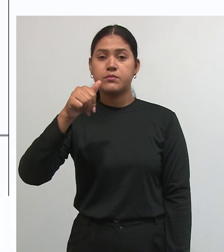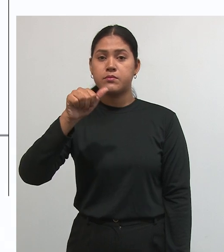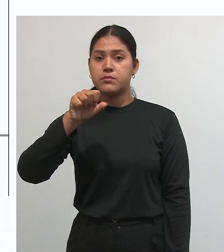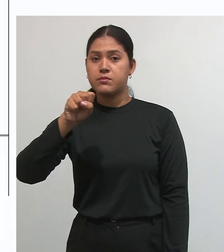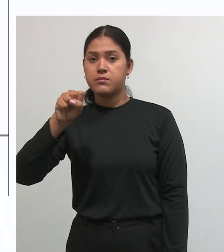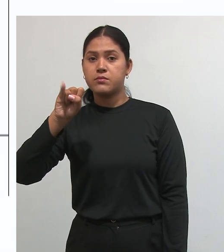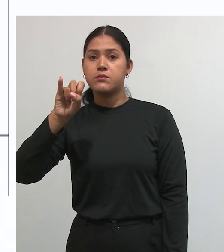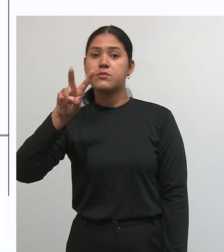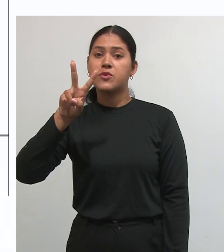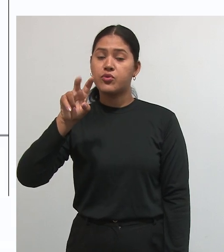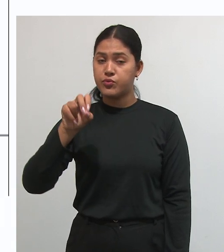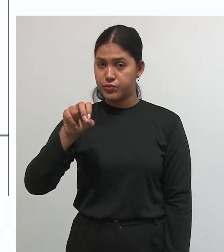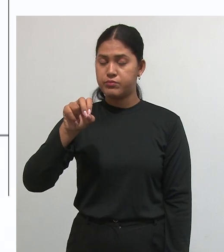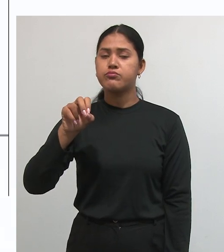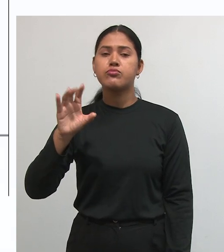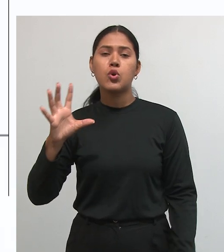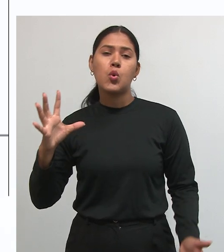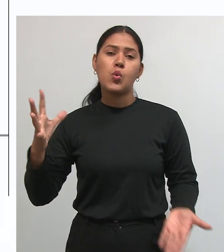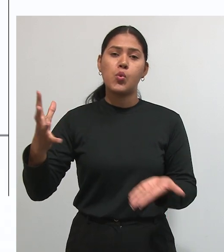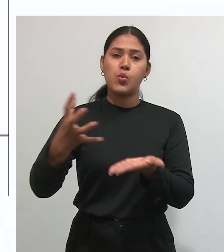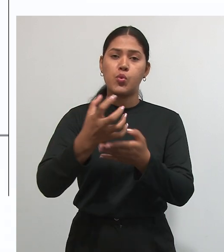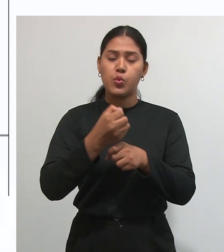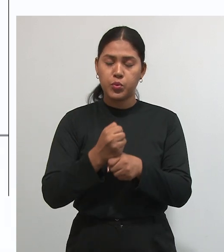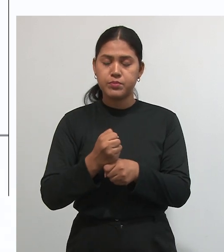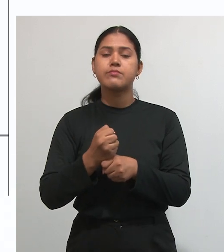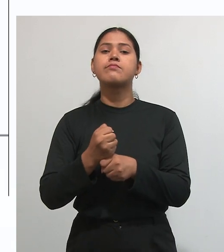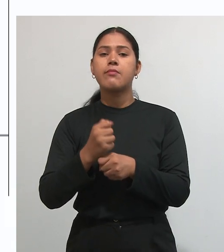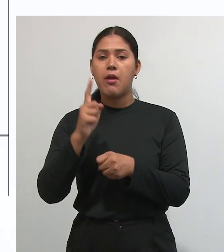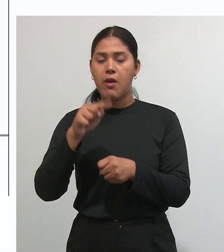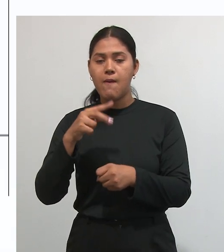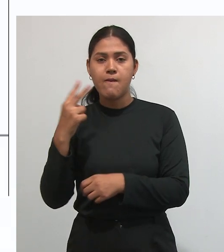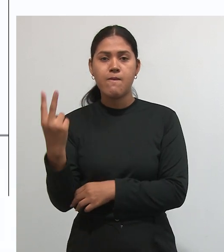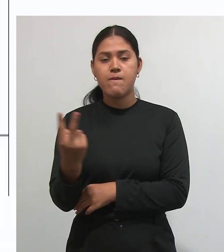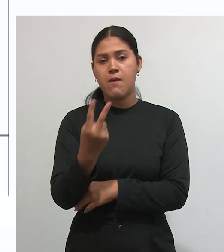Então, é somado todos os valores aqui.